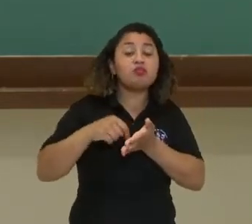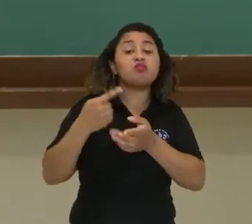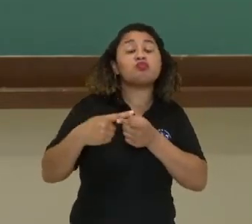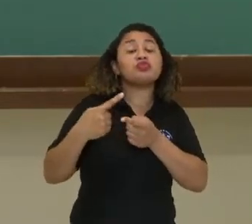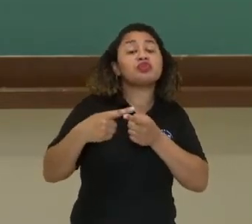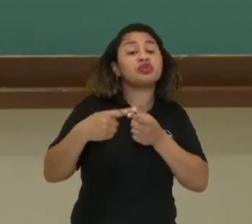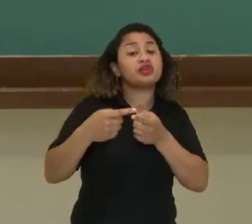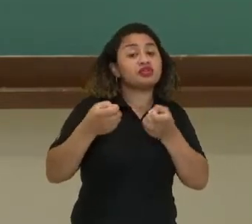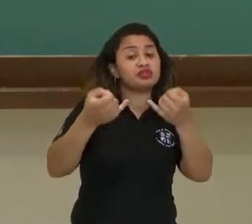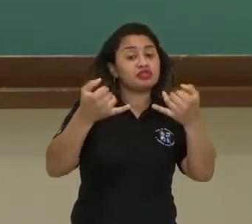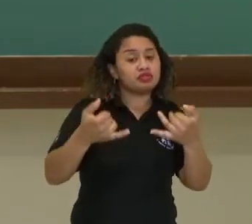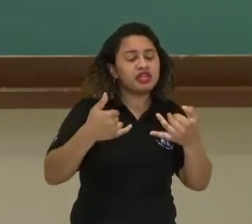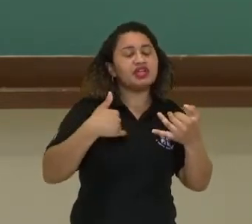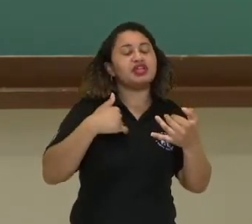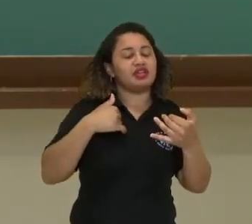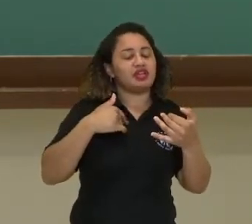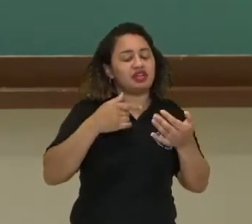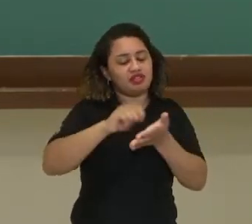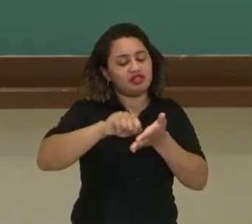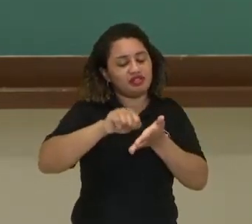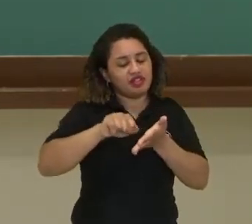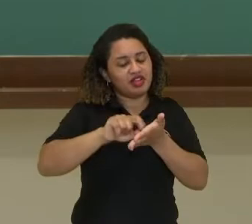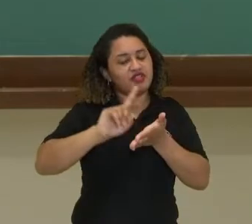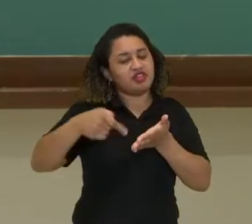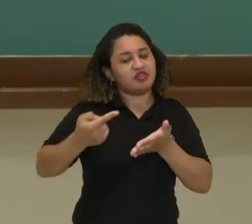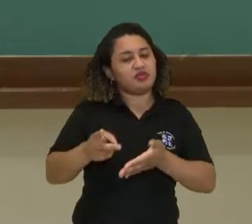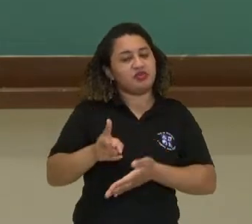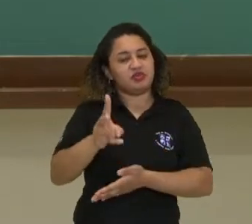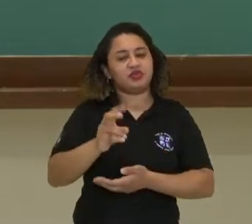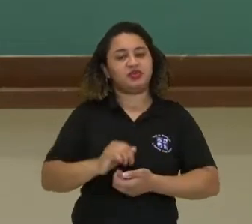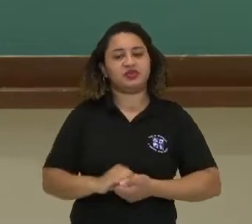vai explicar. Escreve lá no teu caderno e eu já volto.